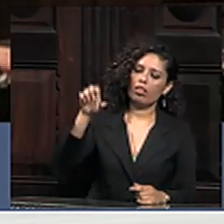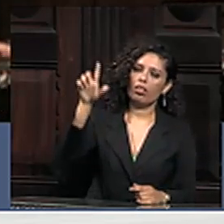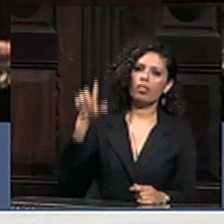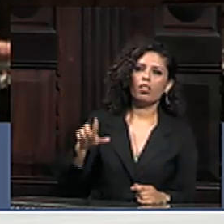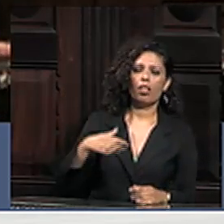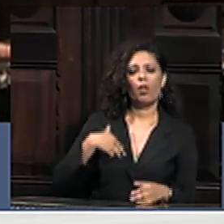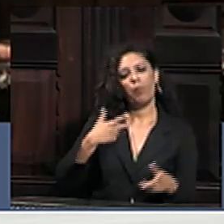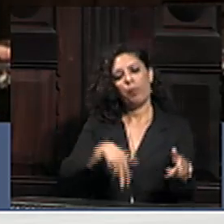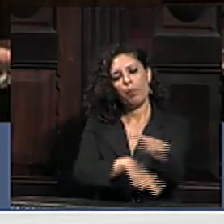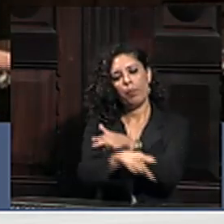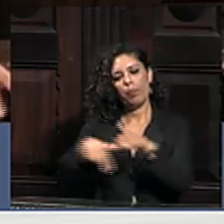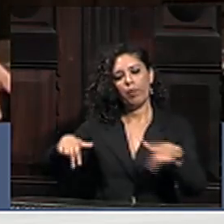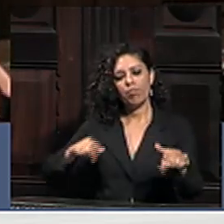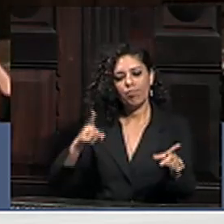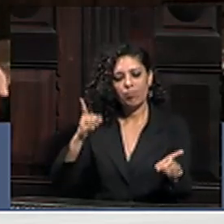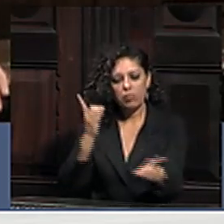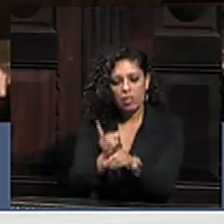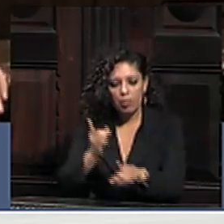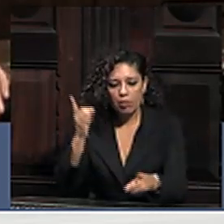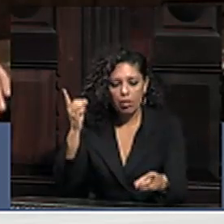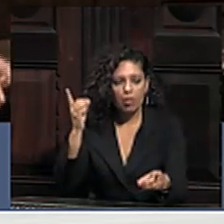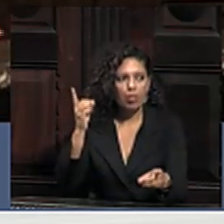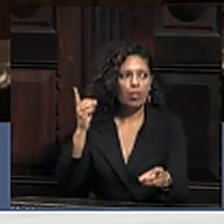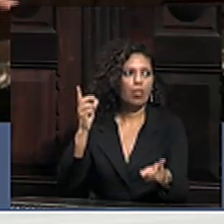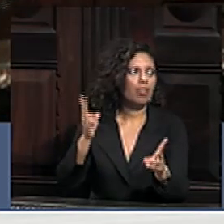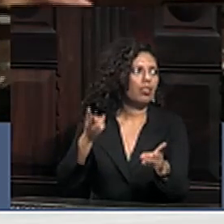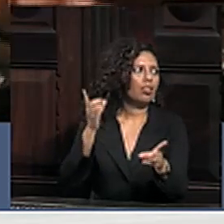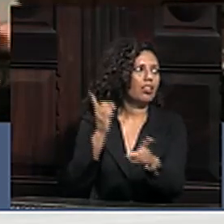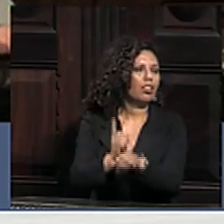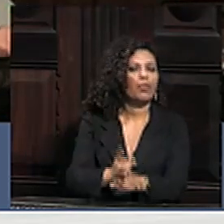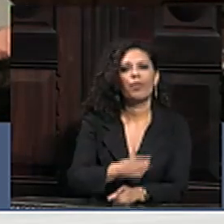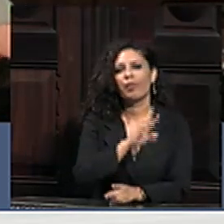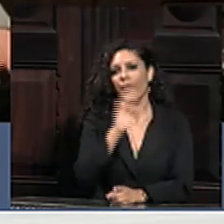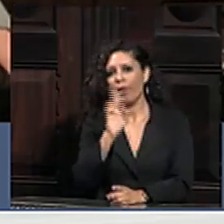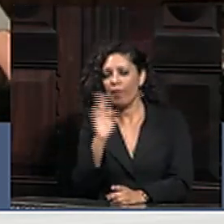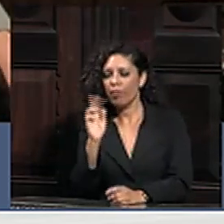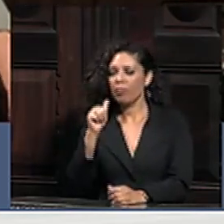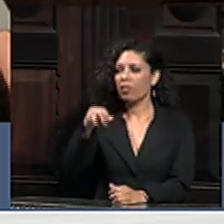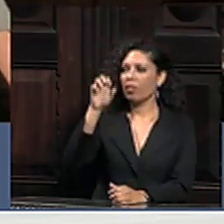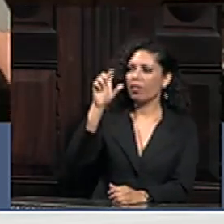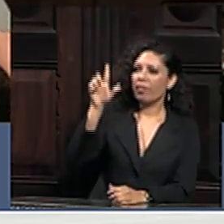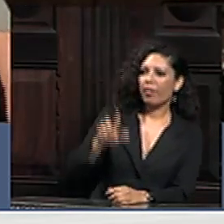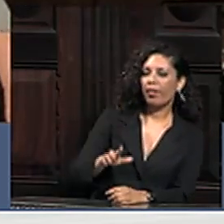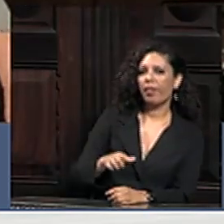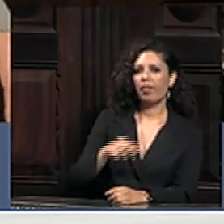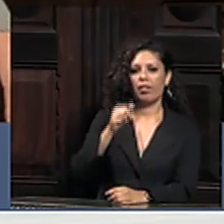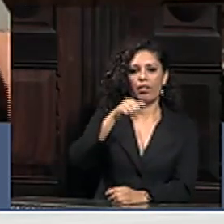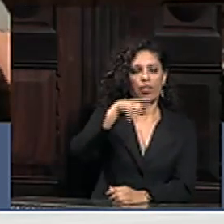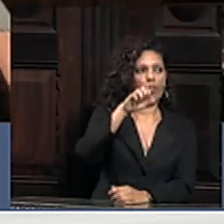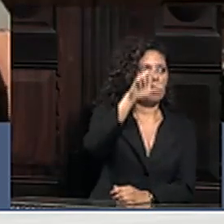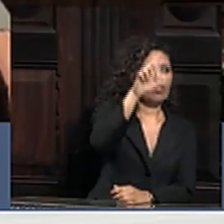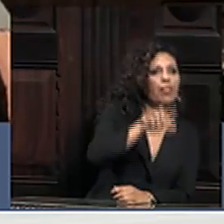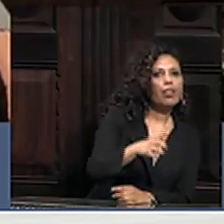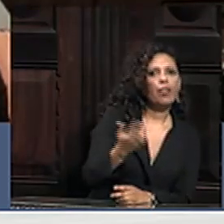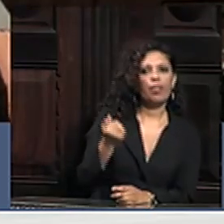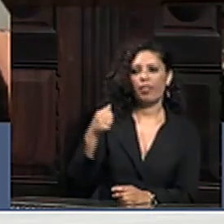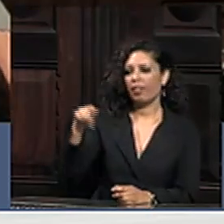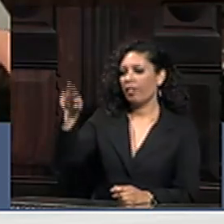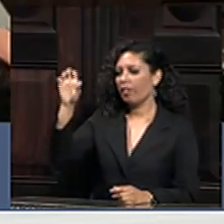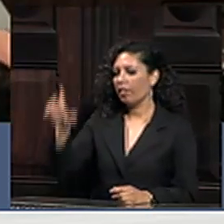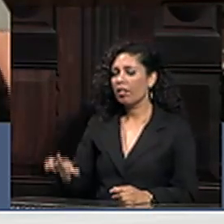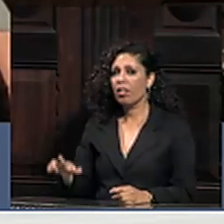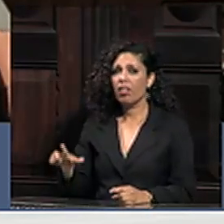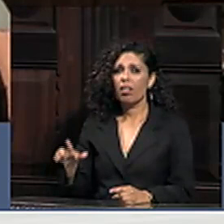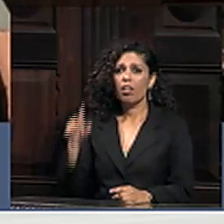esse nome. É André para lá, André para cá. Eu nem sei mais quando está falando